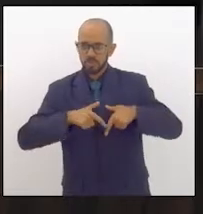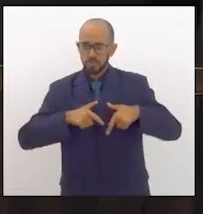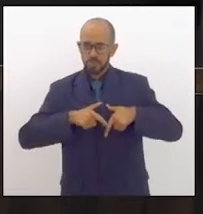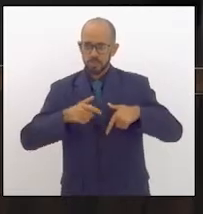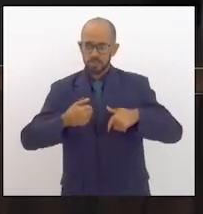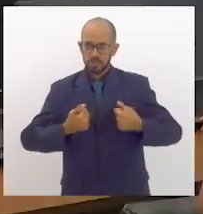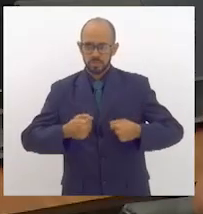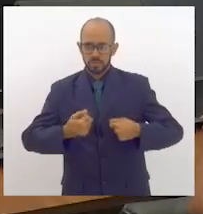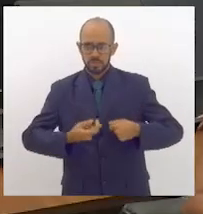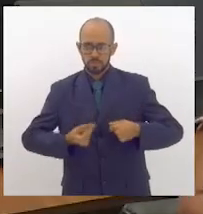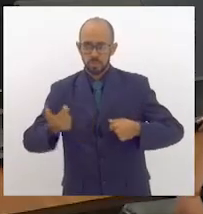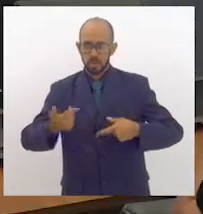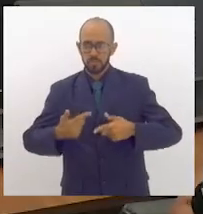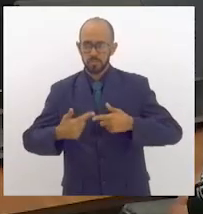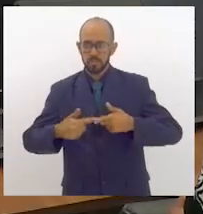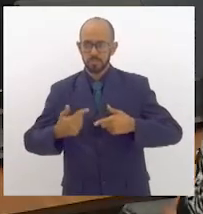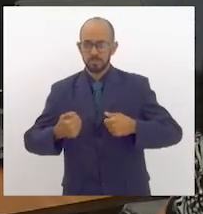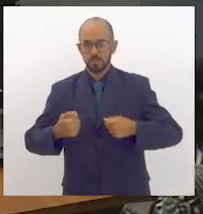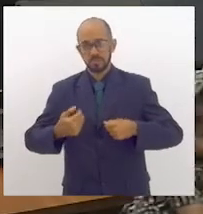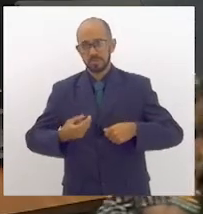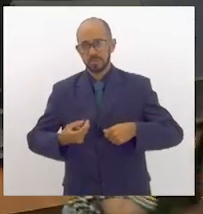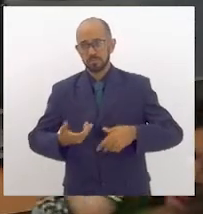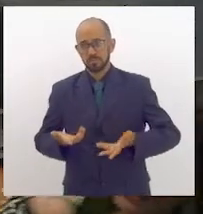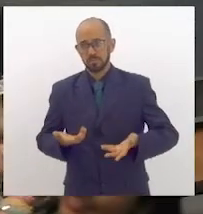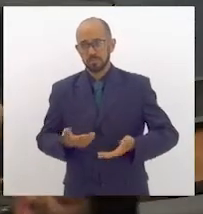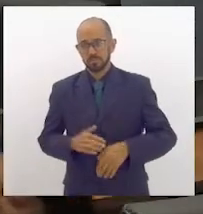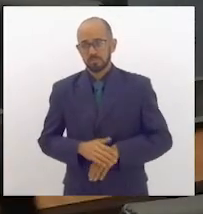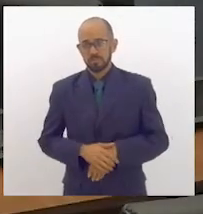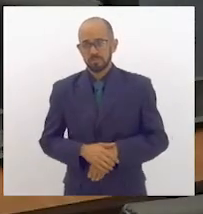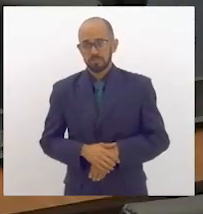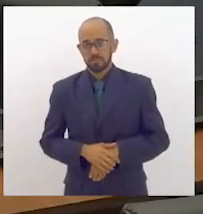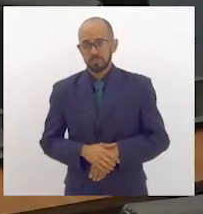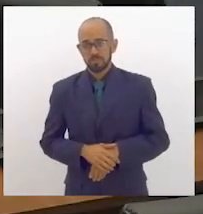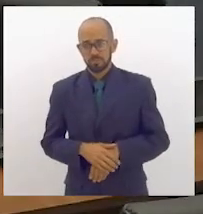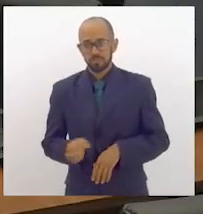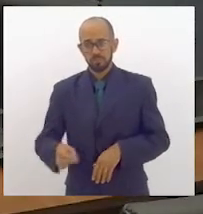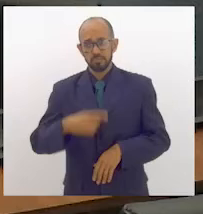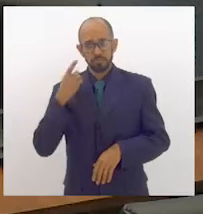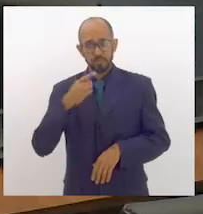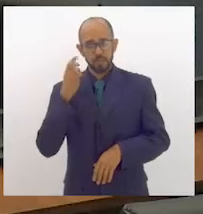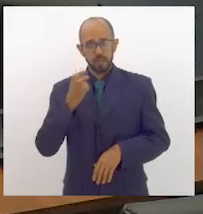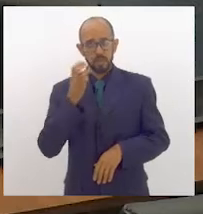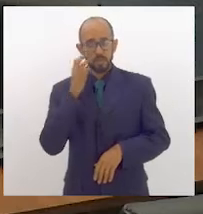precisa sair o próximo orador deputado waldeck